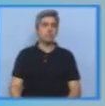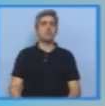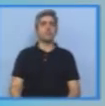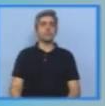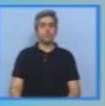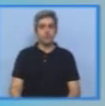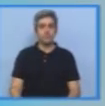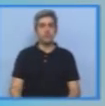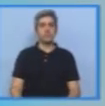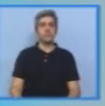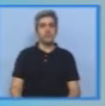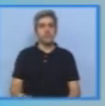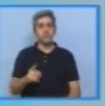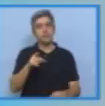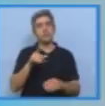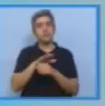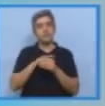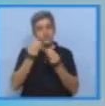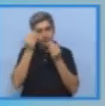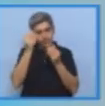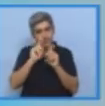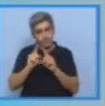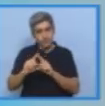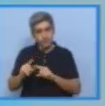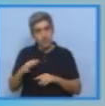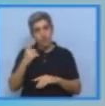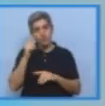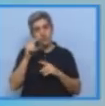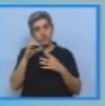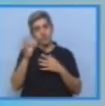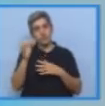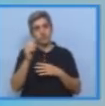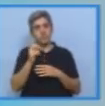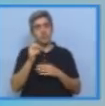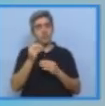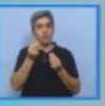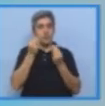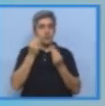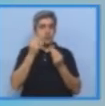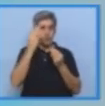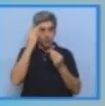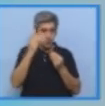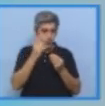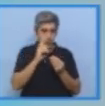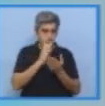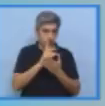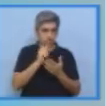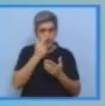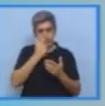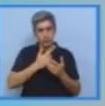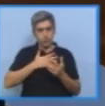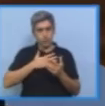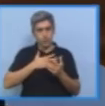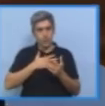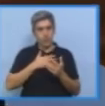das dimensões da formação é, enfim, não só académica, mas também pessoal, é